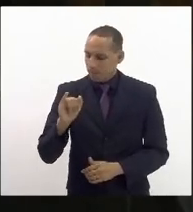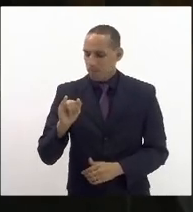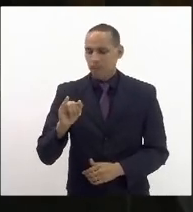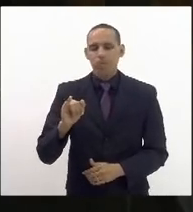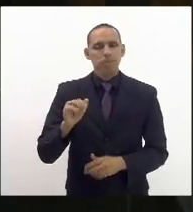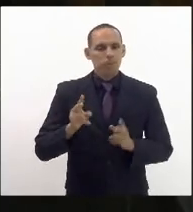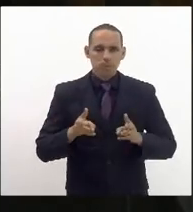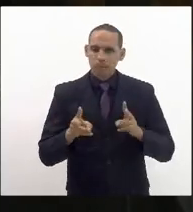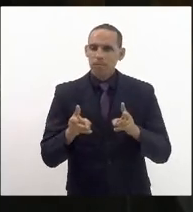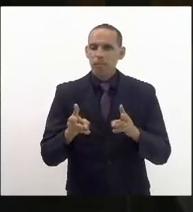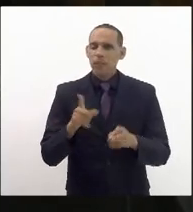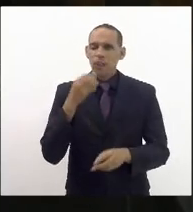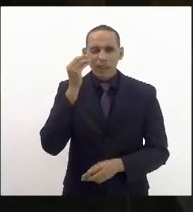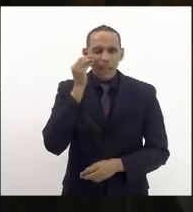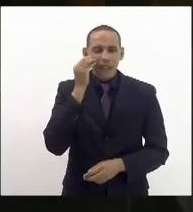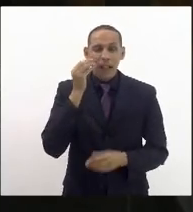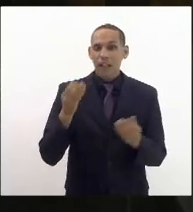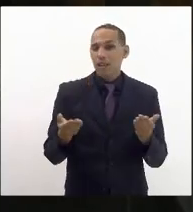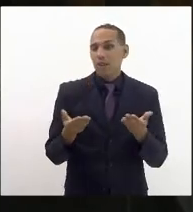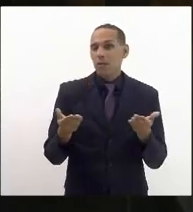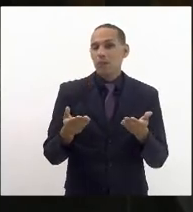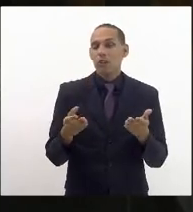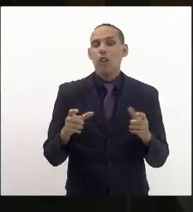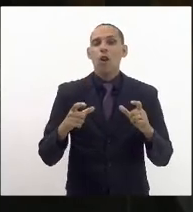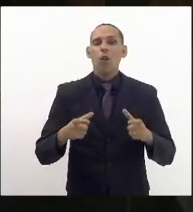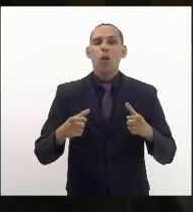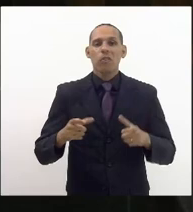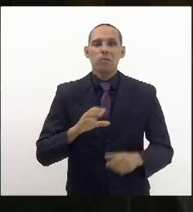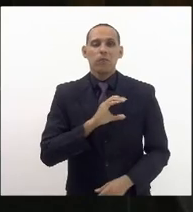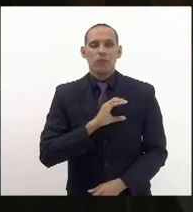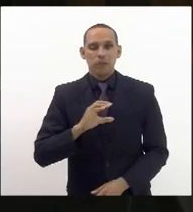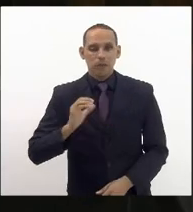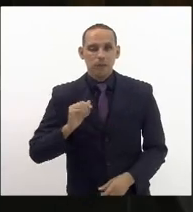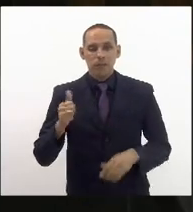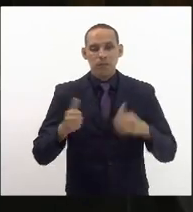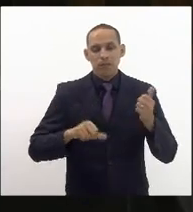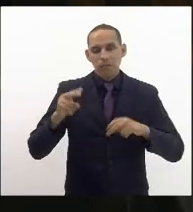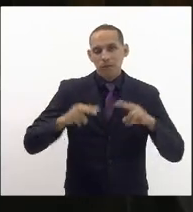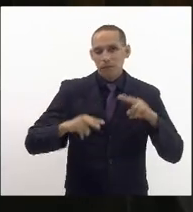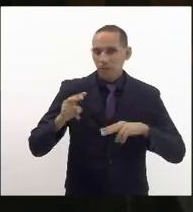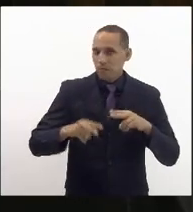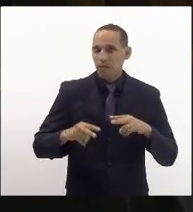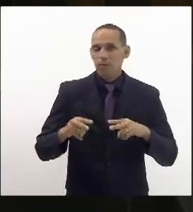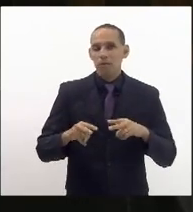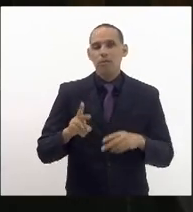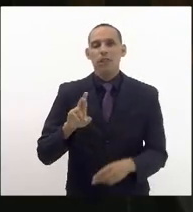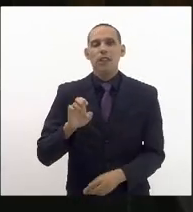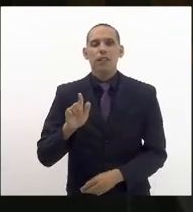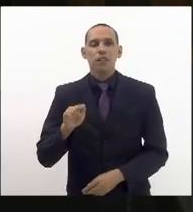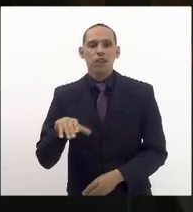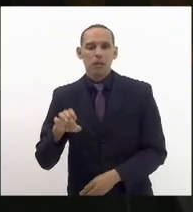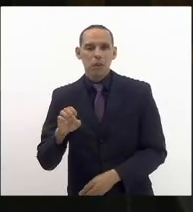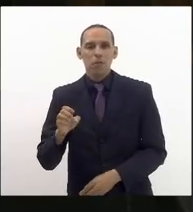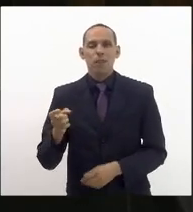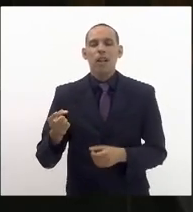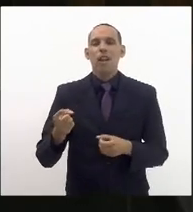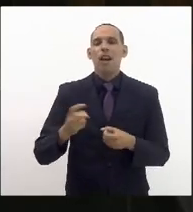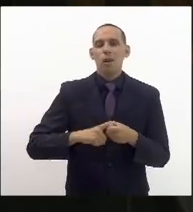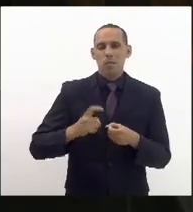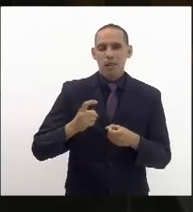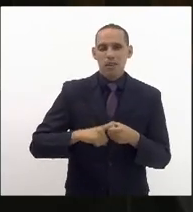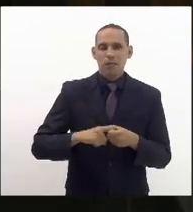está justamente na Comissão de Avaliação do Regime de Recuperação. Quero dizer, senhores, que